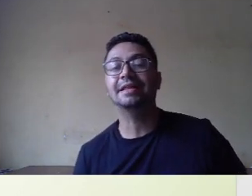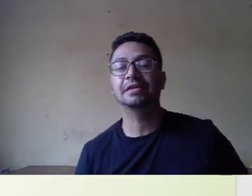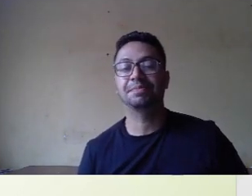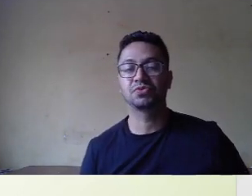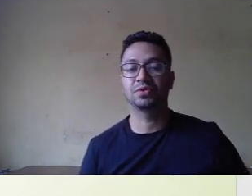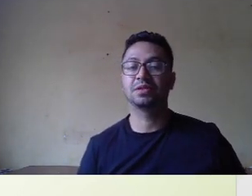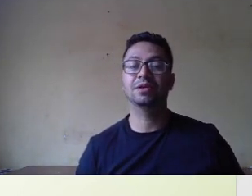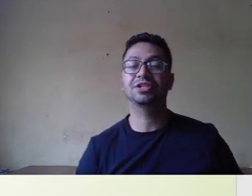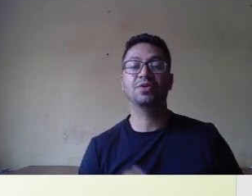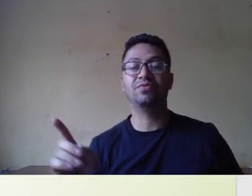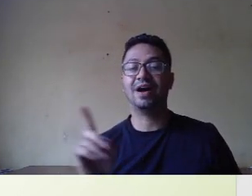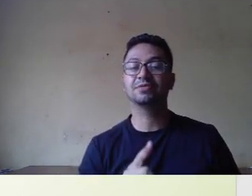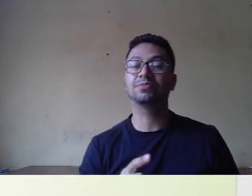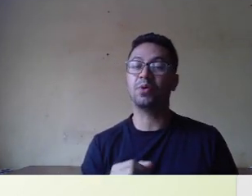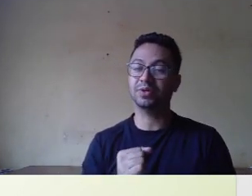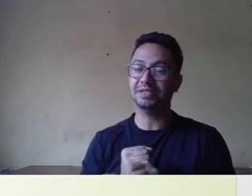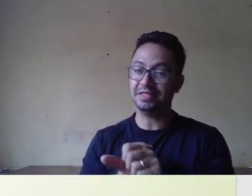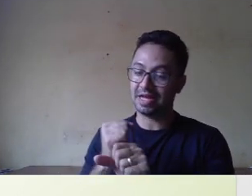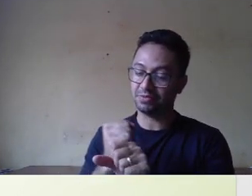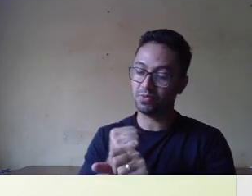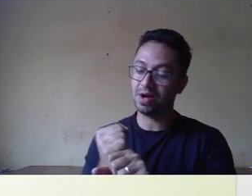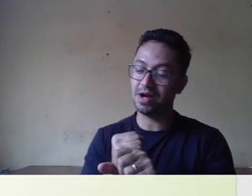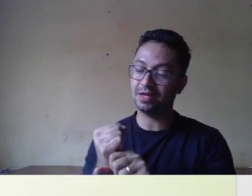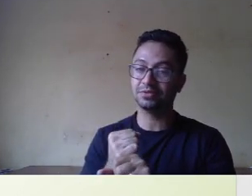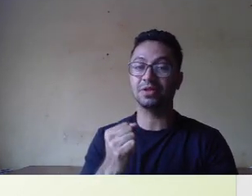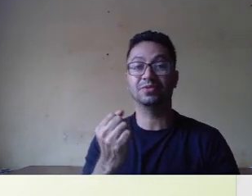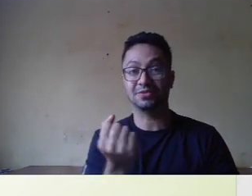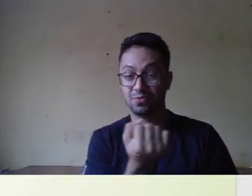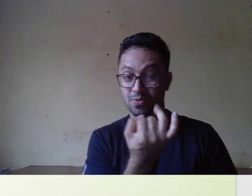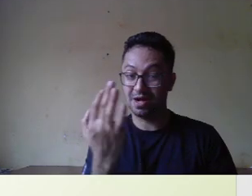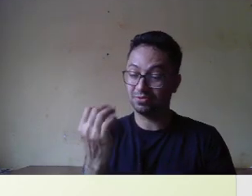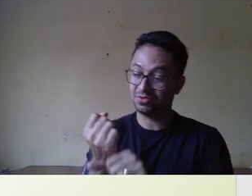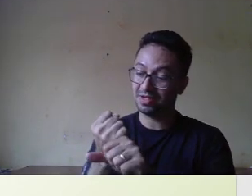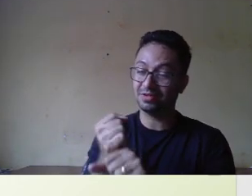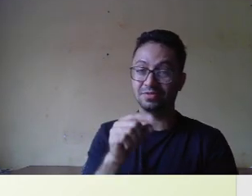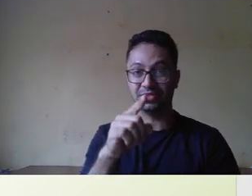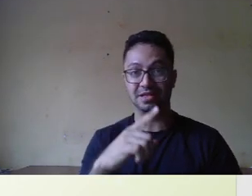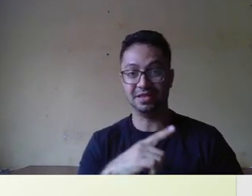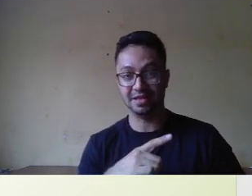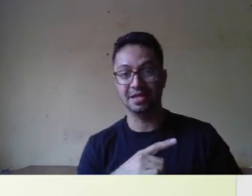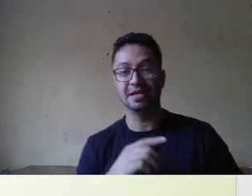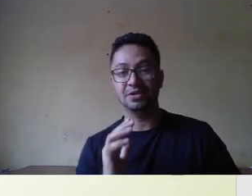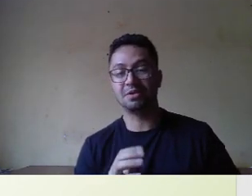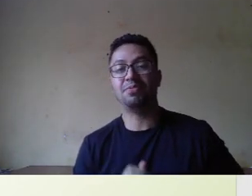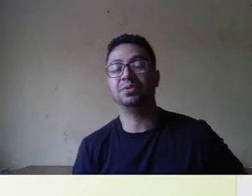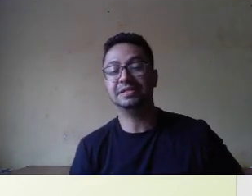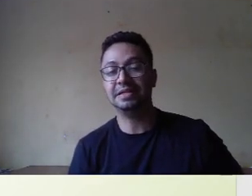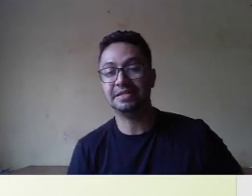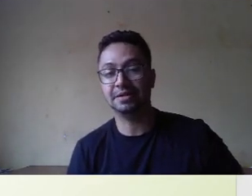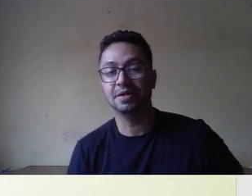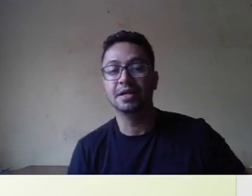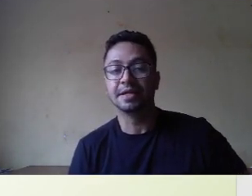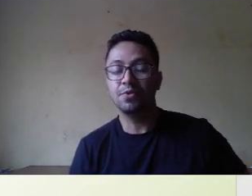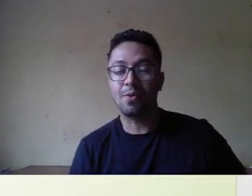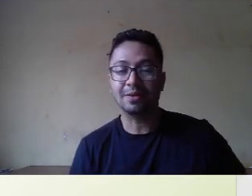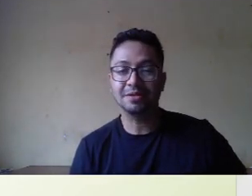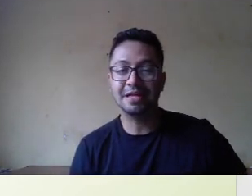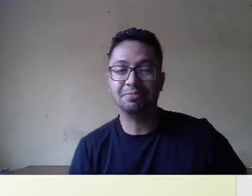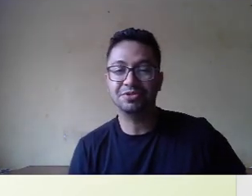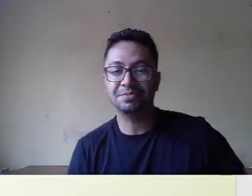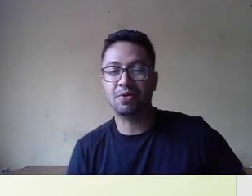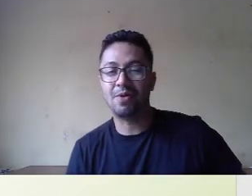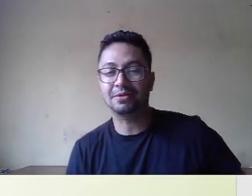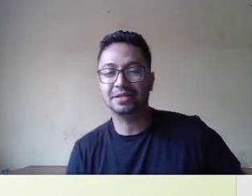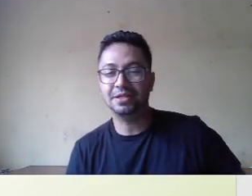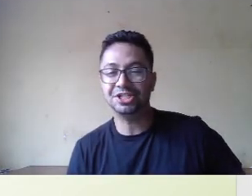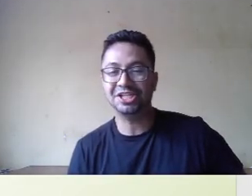perguntar a idade da pessoa. Então a gente não faz o português sinalizado. No caso, quantos anos você tem? Isso é português sinalizado. E o quarto